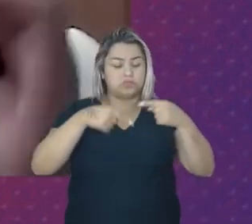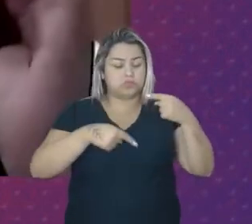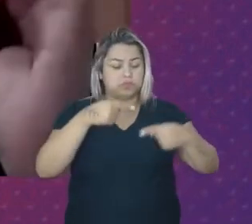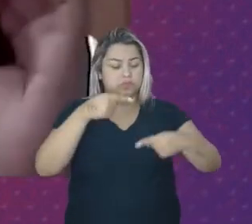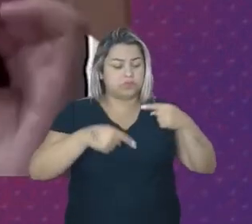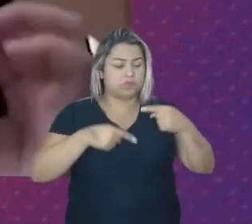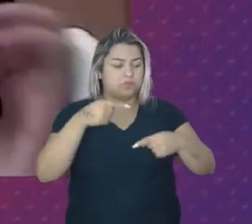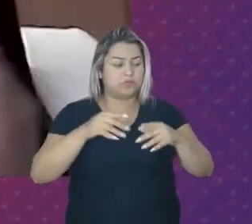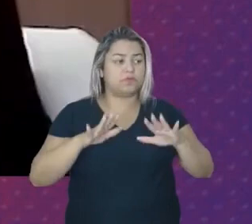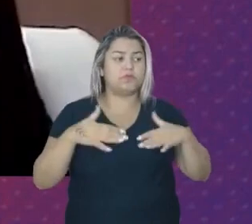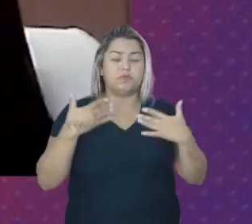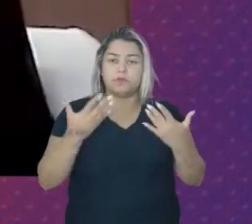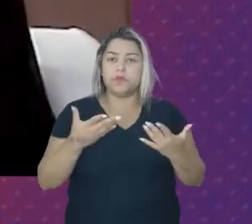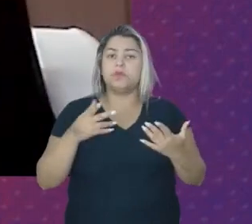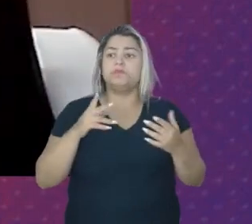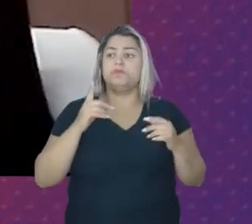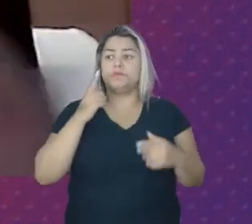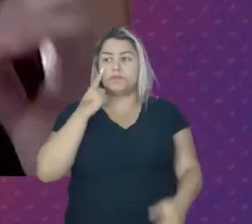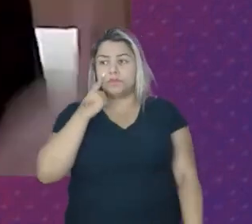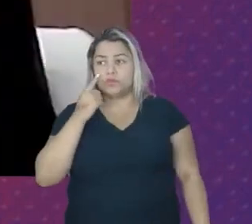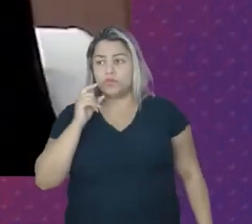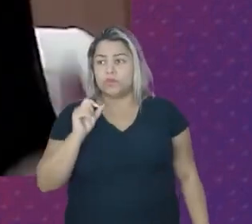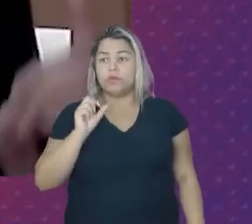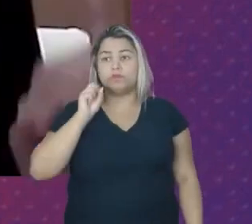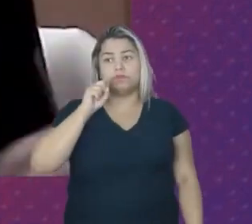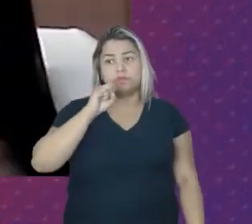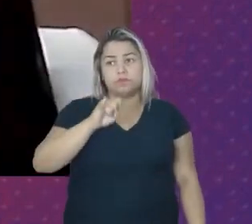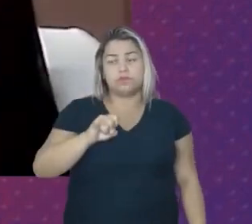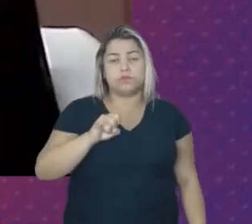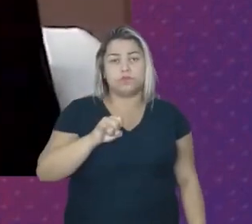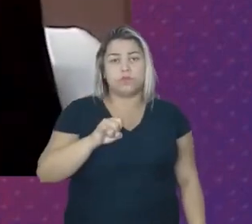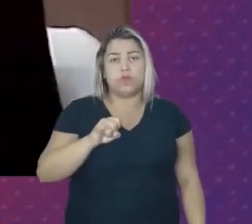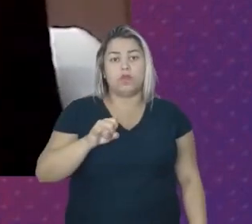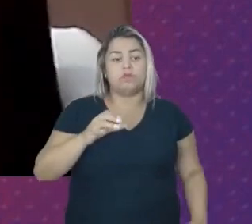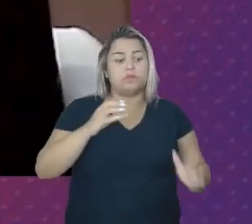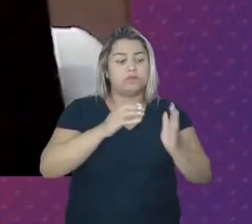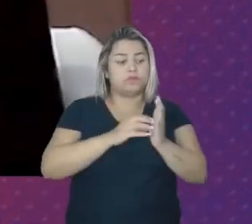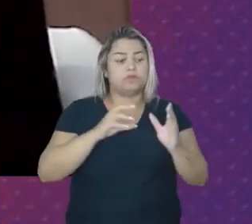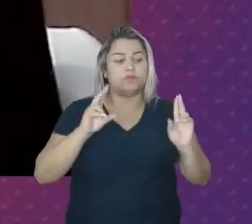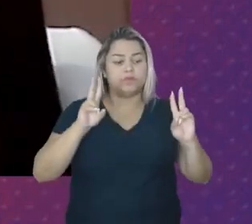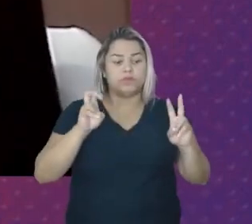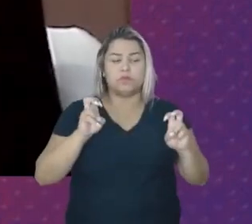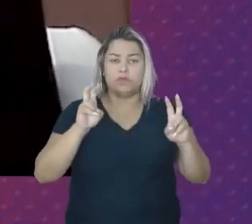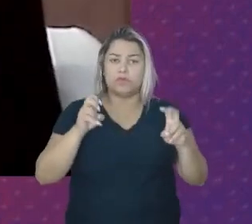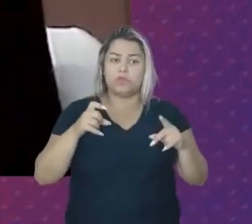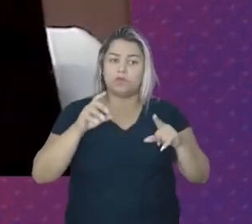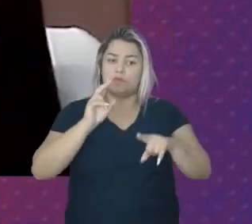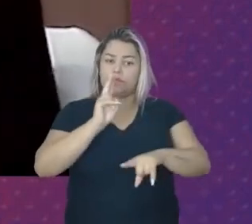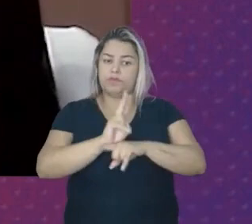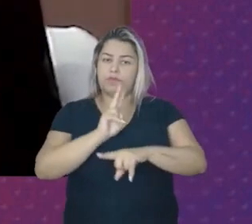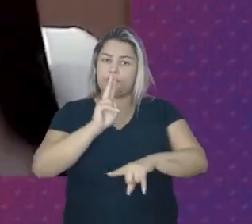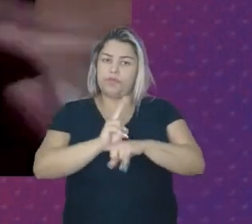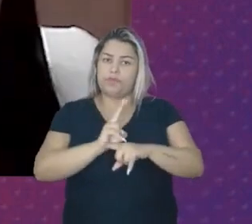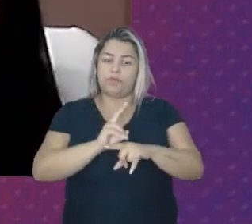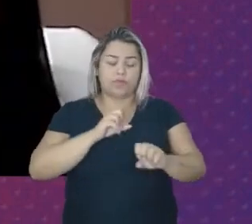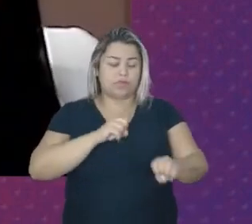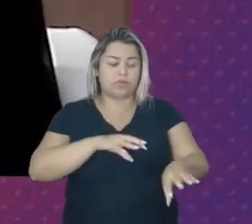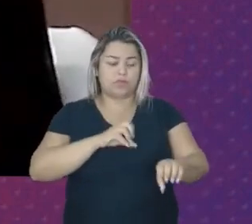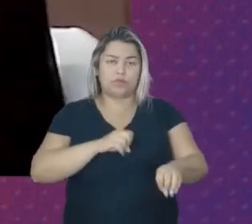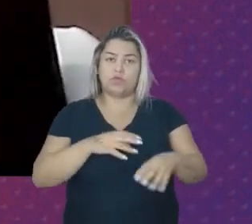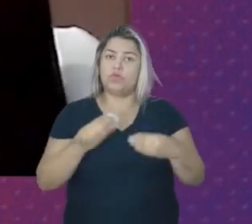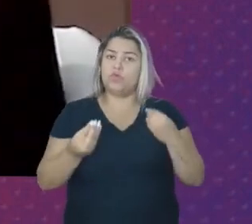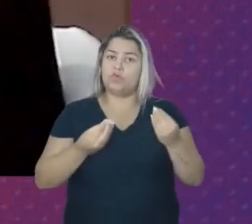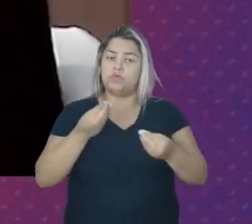discutir. Então, veja bem, se você é uma candidata temática que defende a educação, qual vai